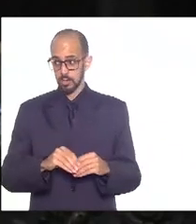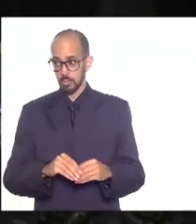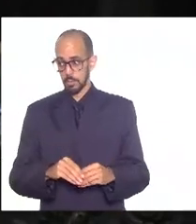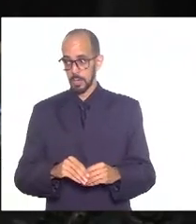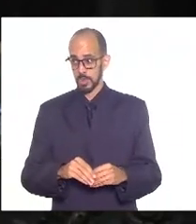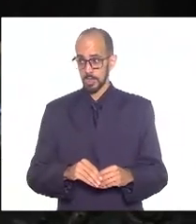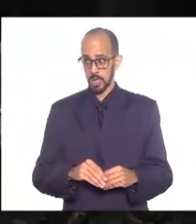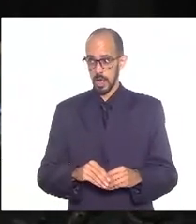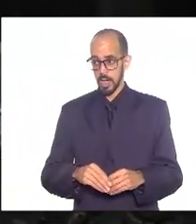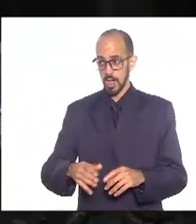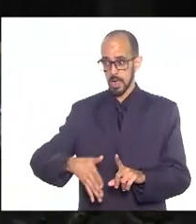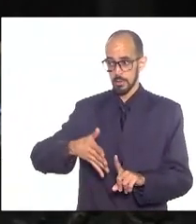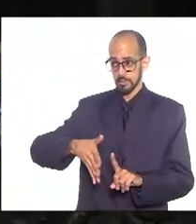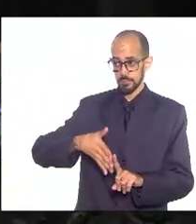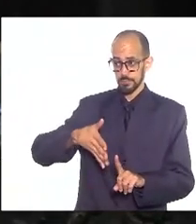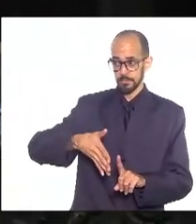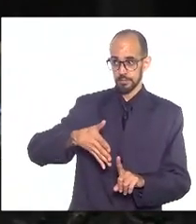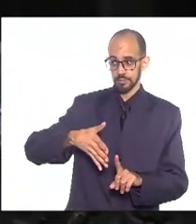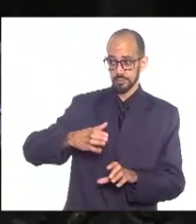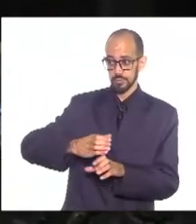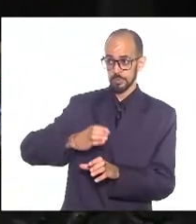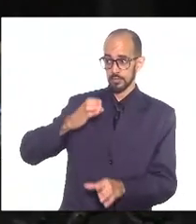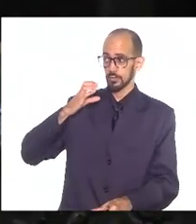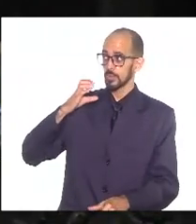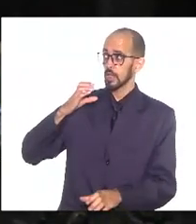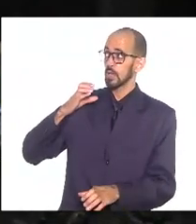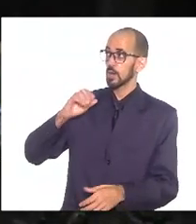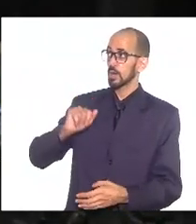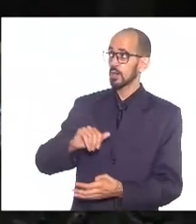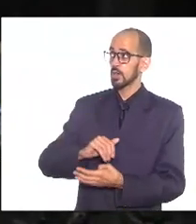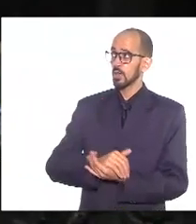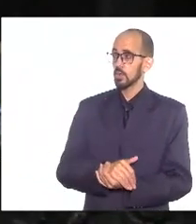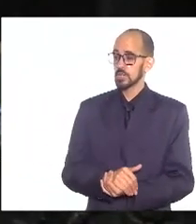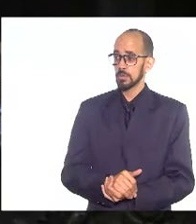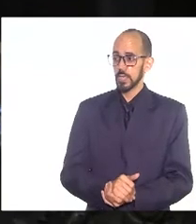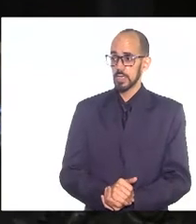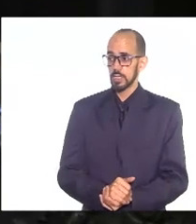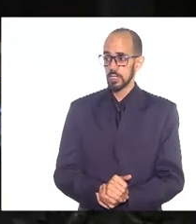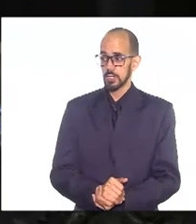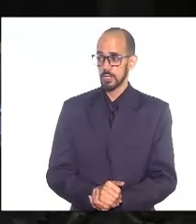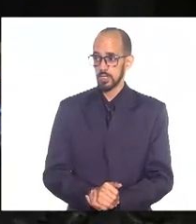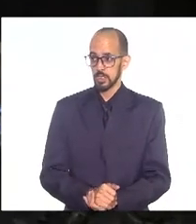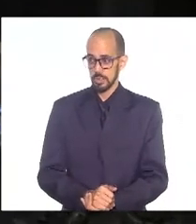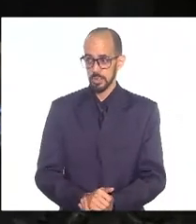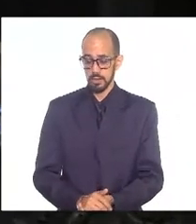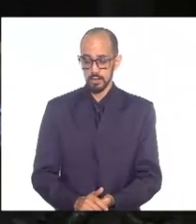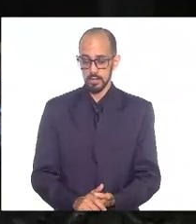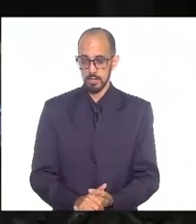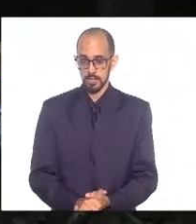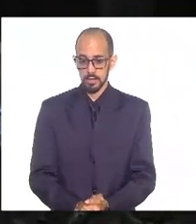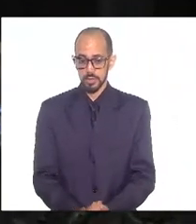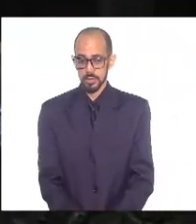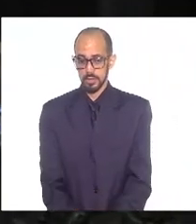do engenheiro Wagner Vitter. Por favor, doutora Sylvie Dapote.